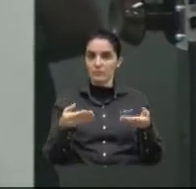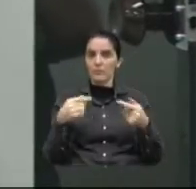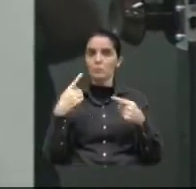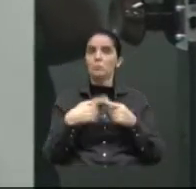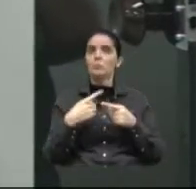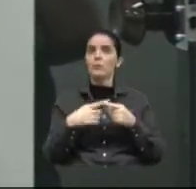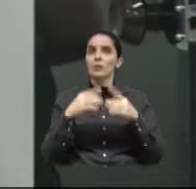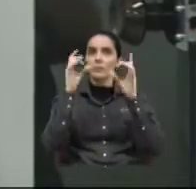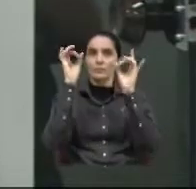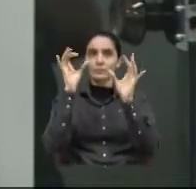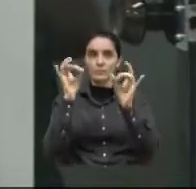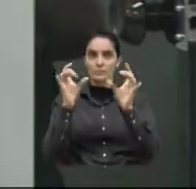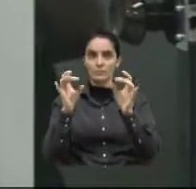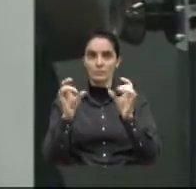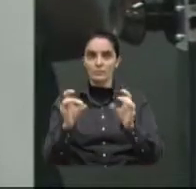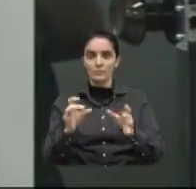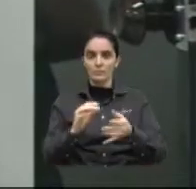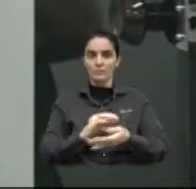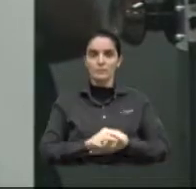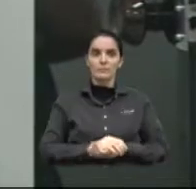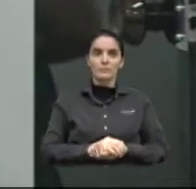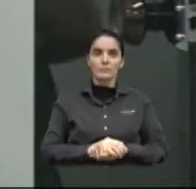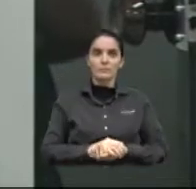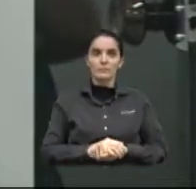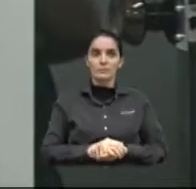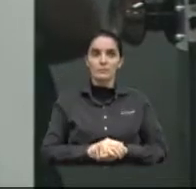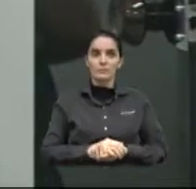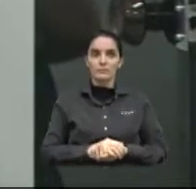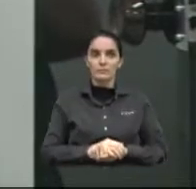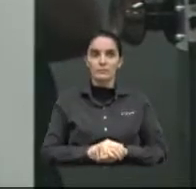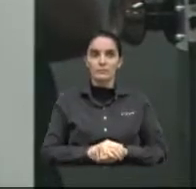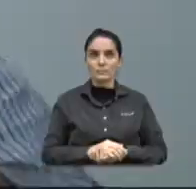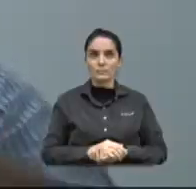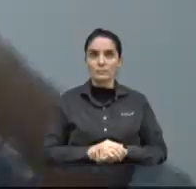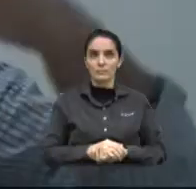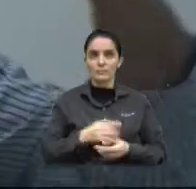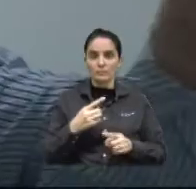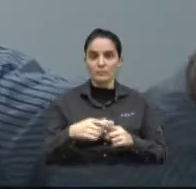já que havia a expectativa de